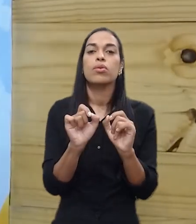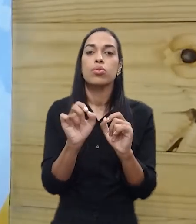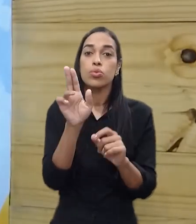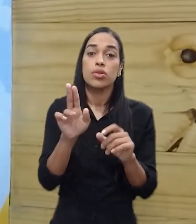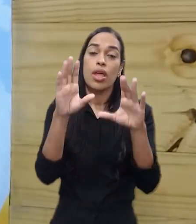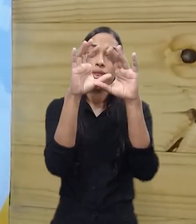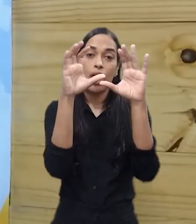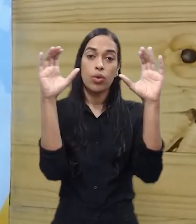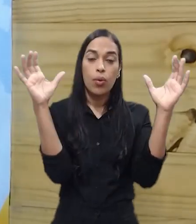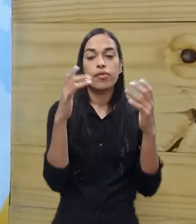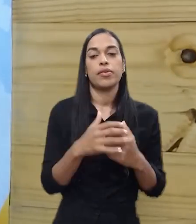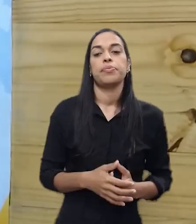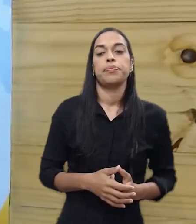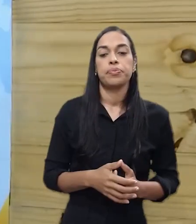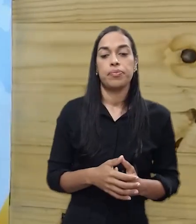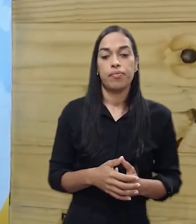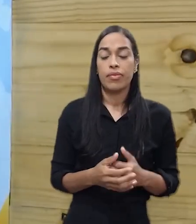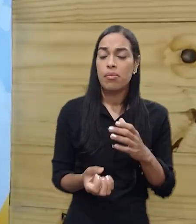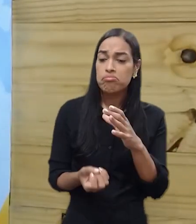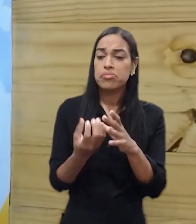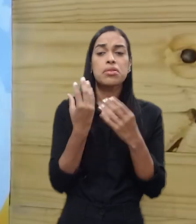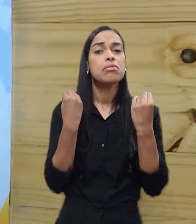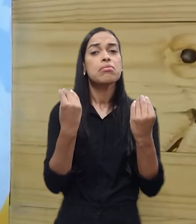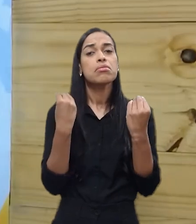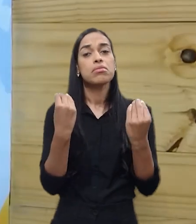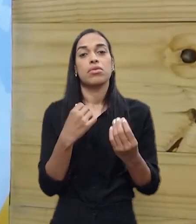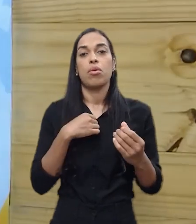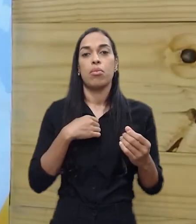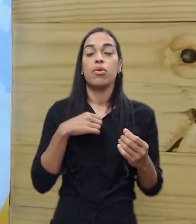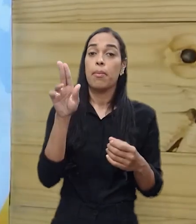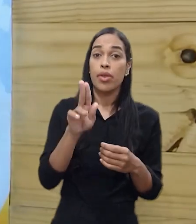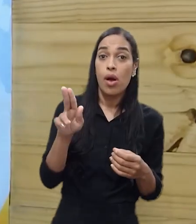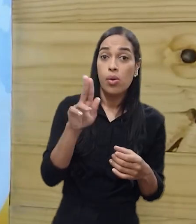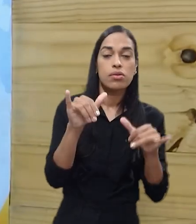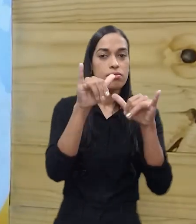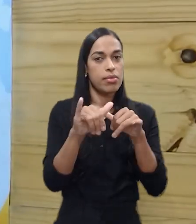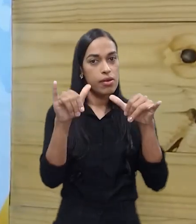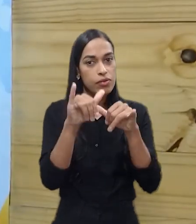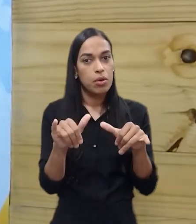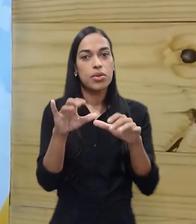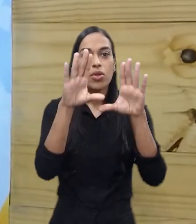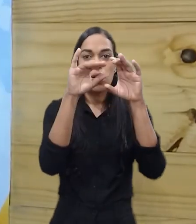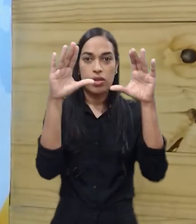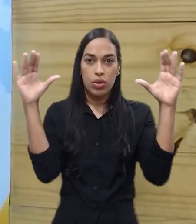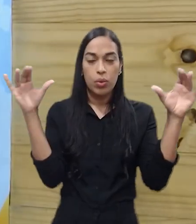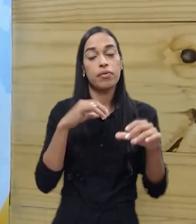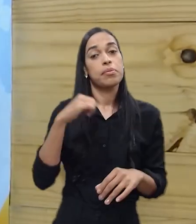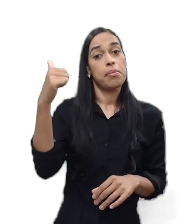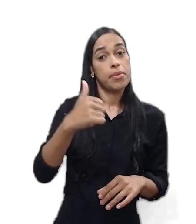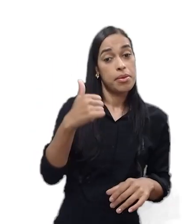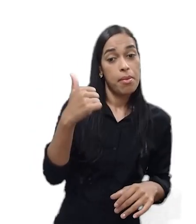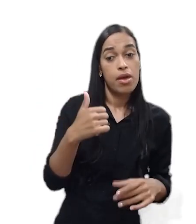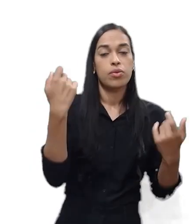PostgreSQL? Agora vamos ver esse passo para criar e manipular um banco de dados na nuvem com o PostgreSQL.